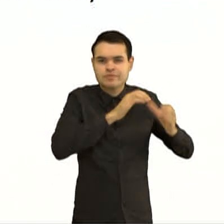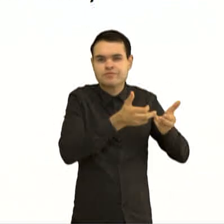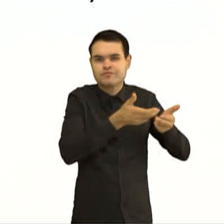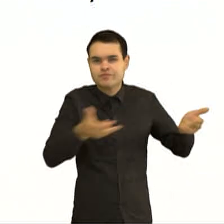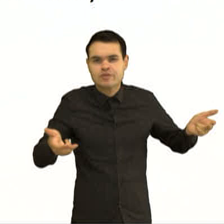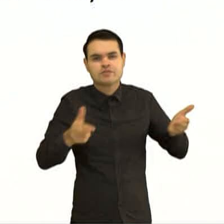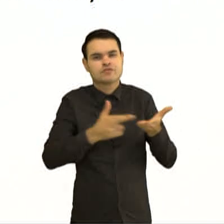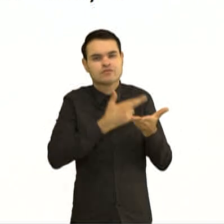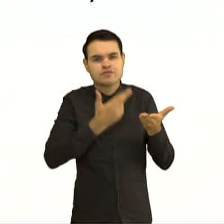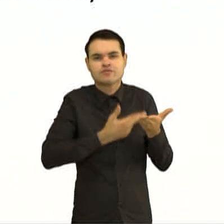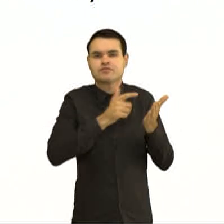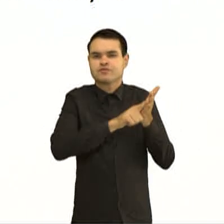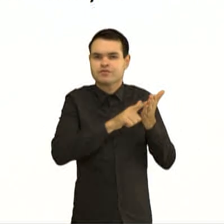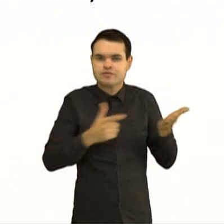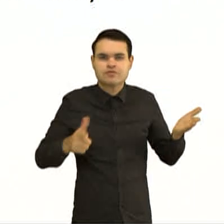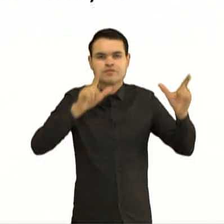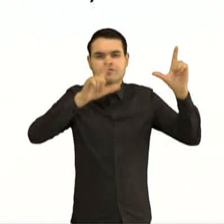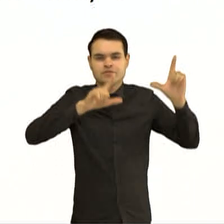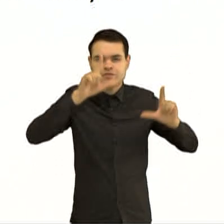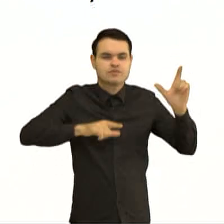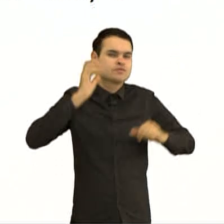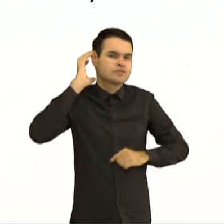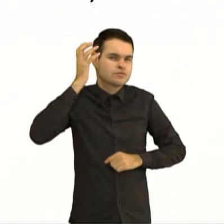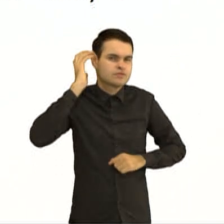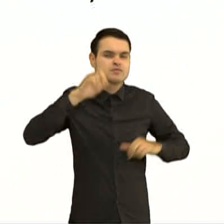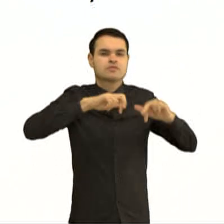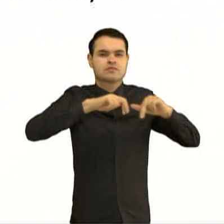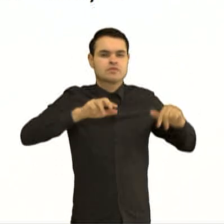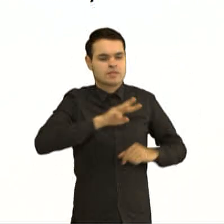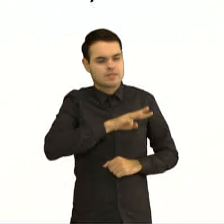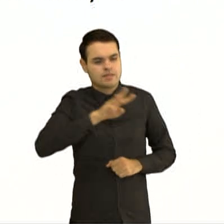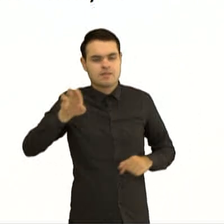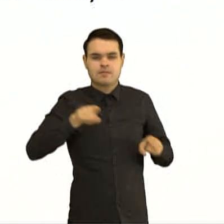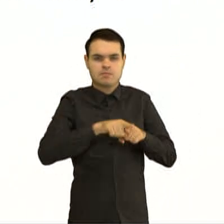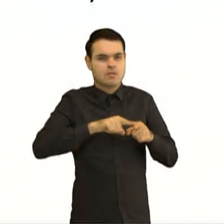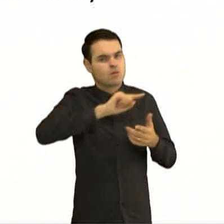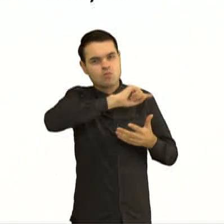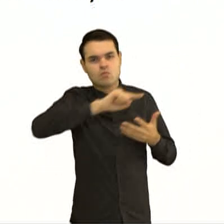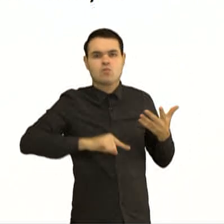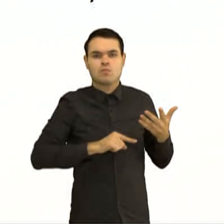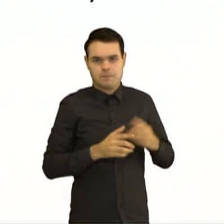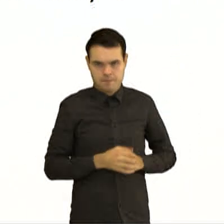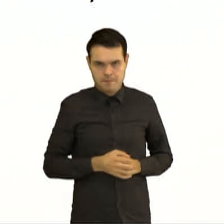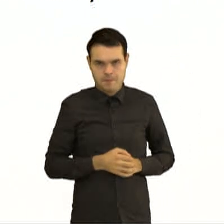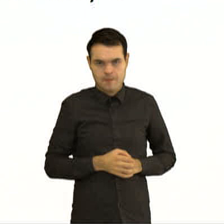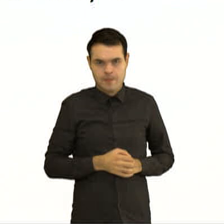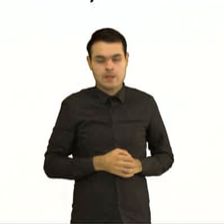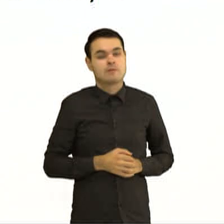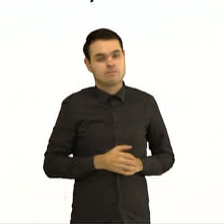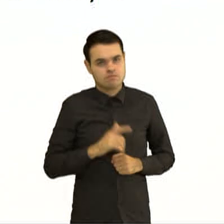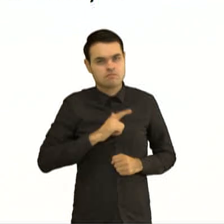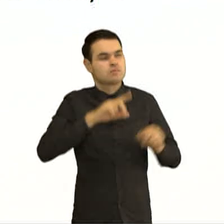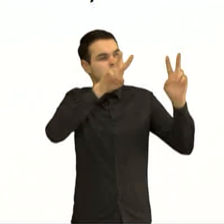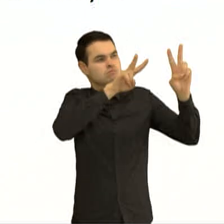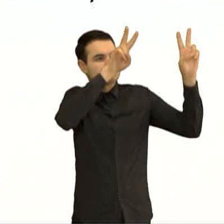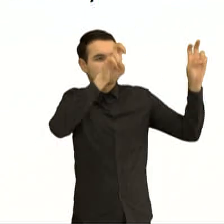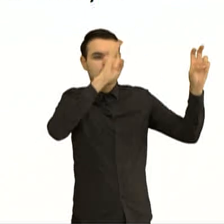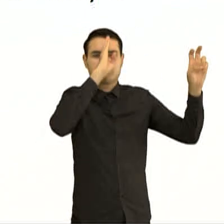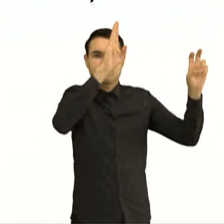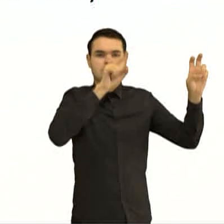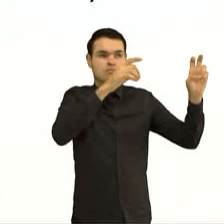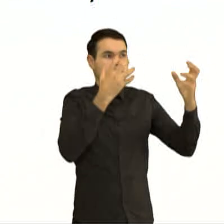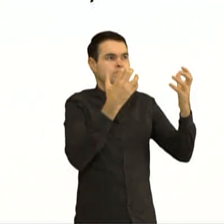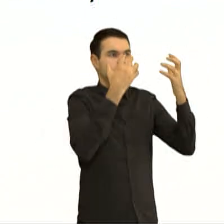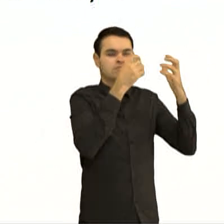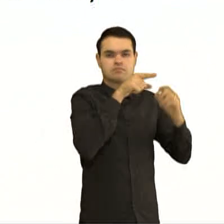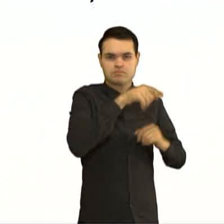revistas, meios televisivos, radiofônicos, na internet. Apresenta também o título, que é a parte principal, que chama a atenção